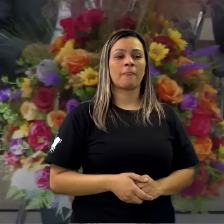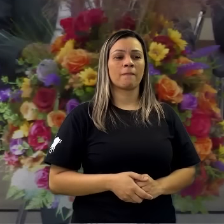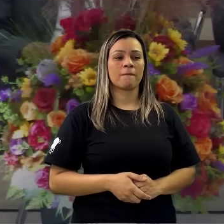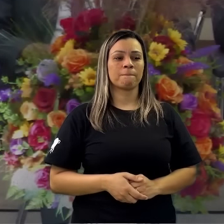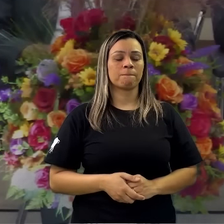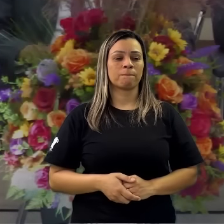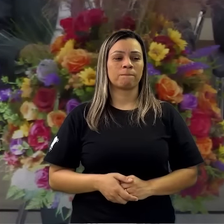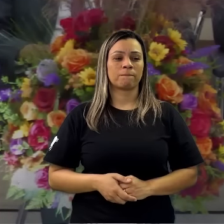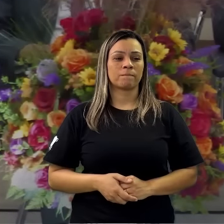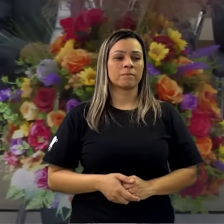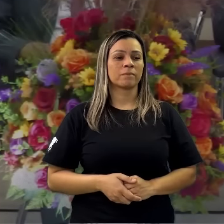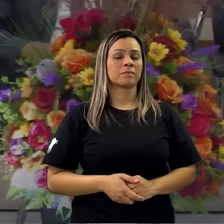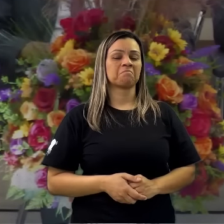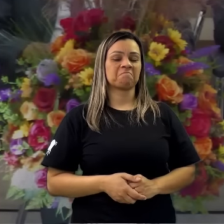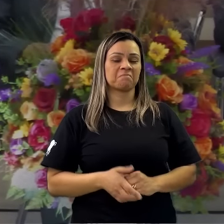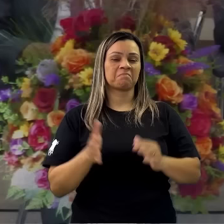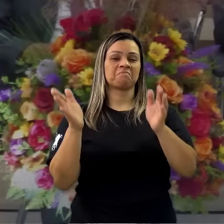achou